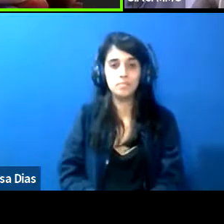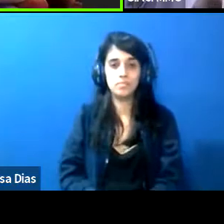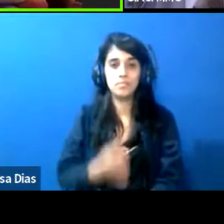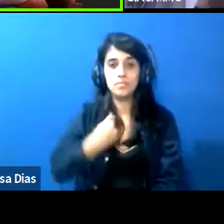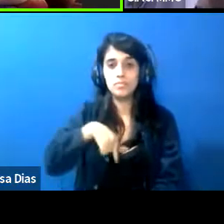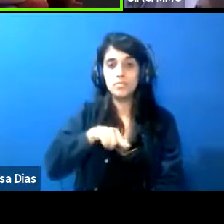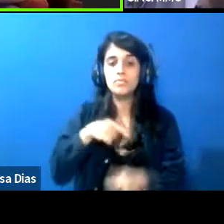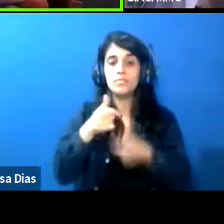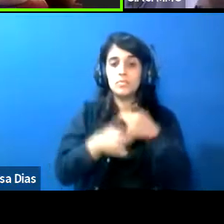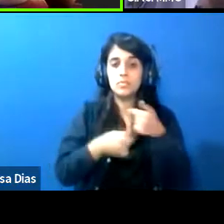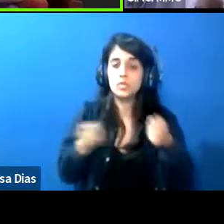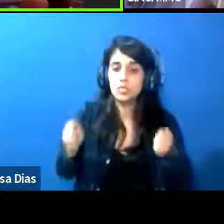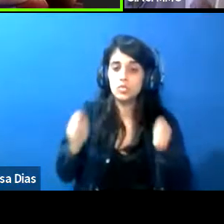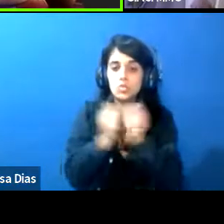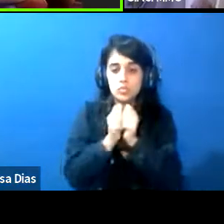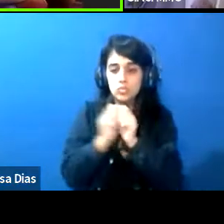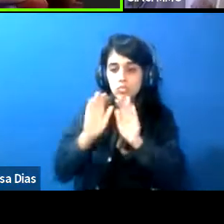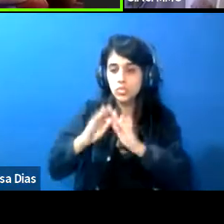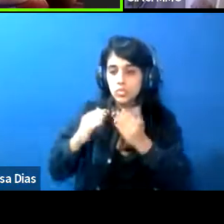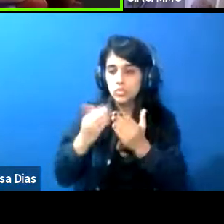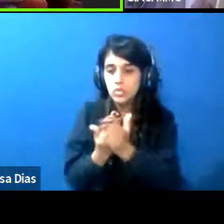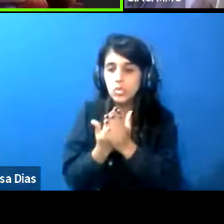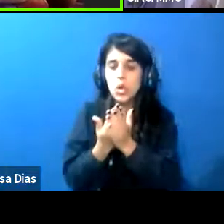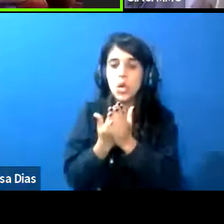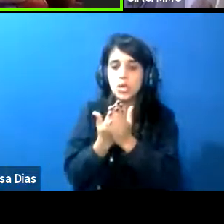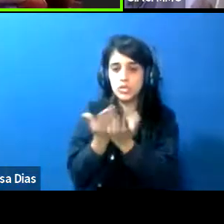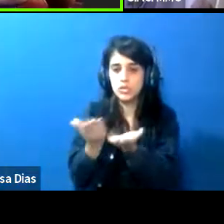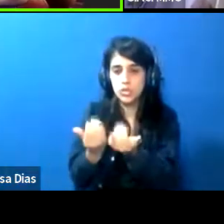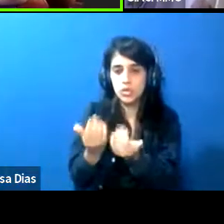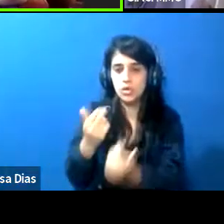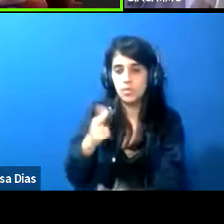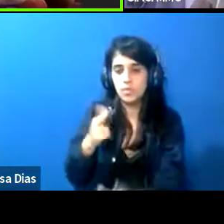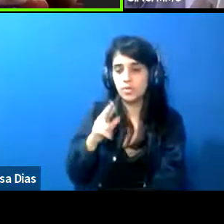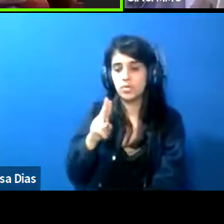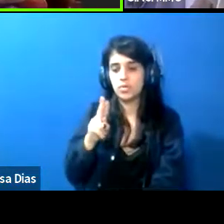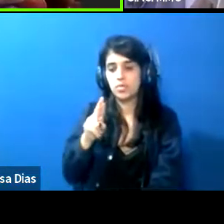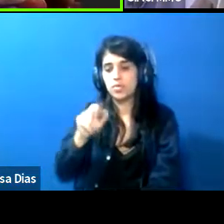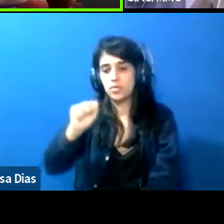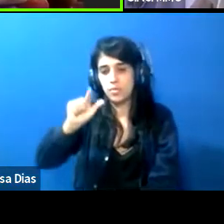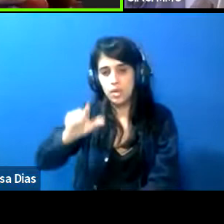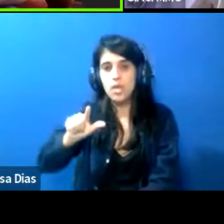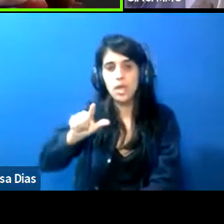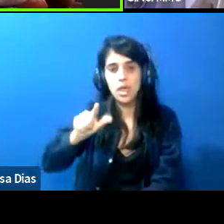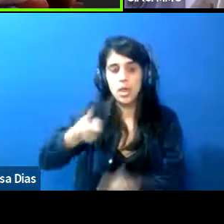a EJR, que é a Escola de Jovens Rurais. Então, está casado esse trabalho